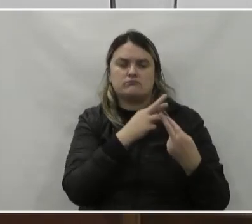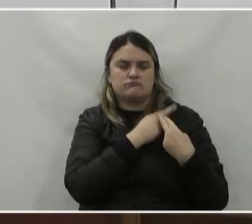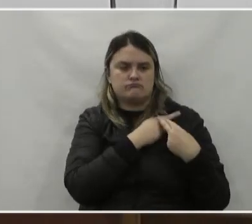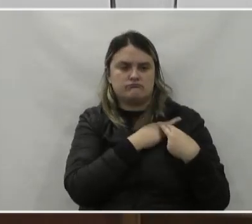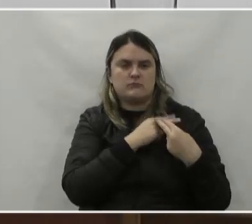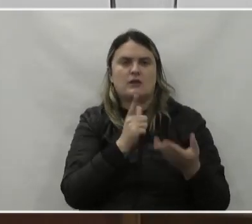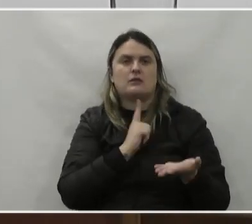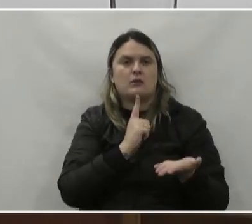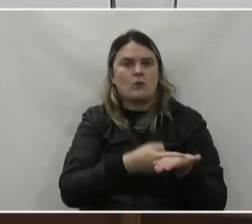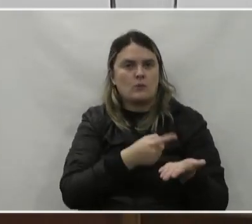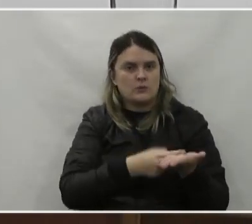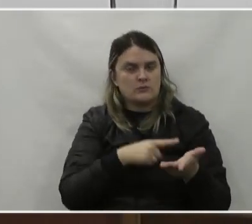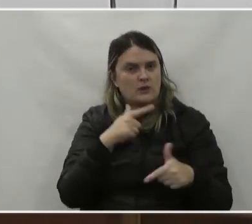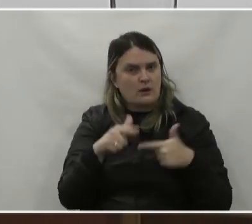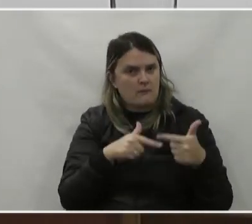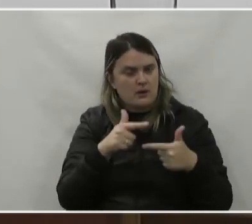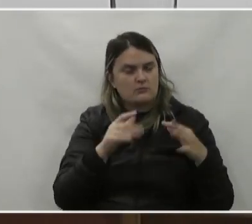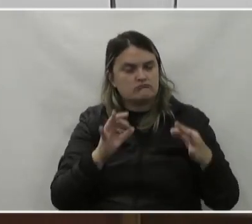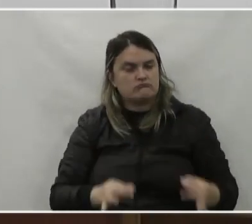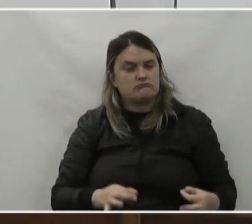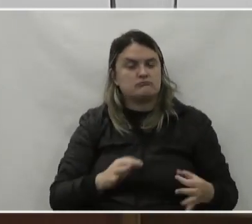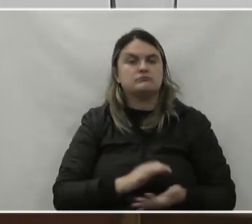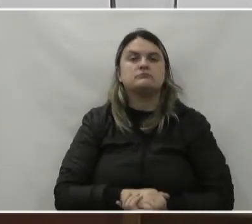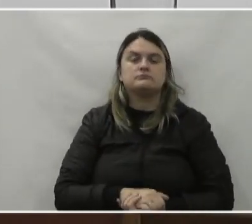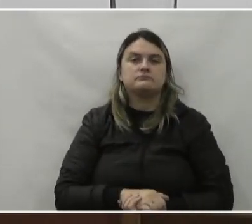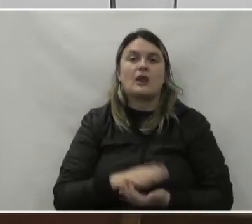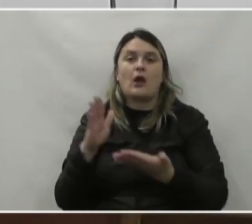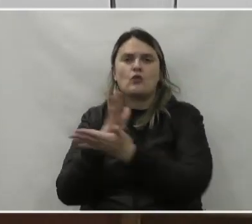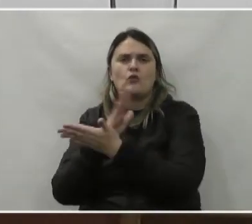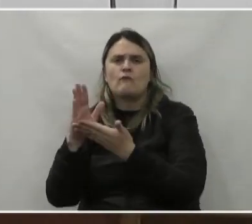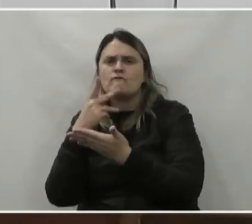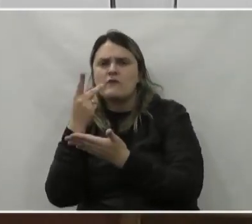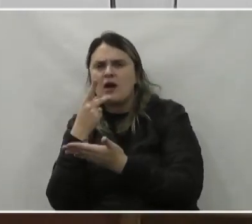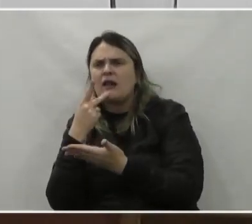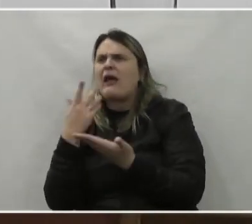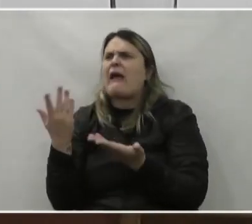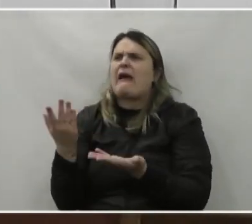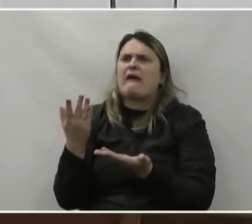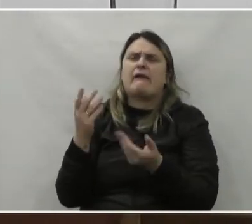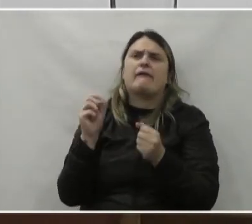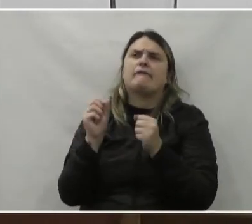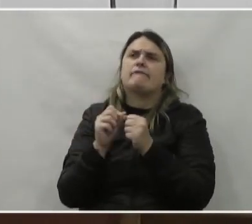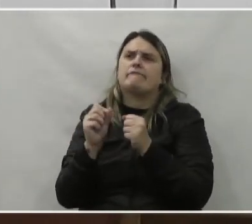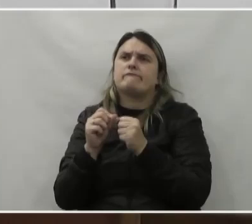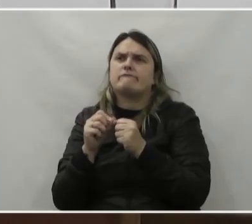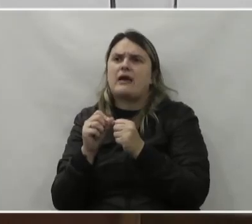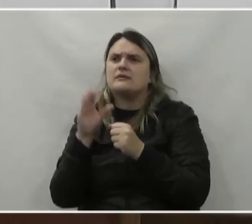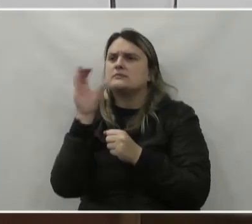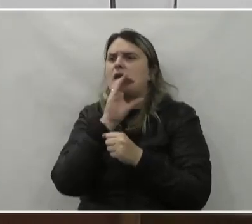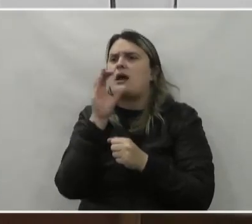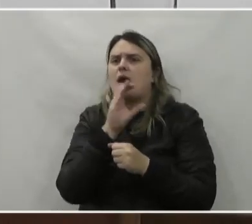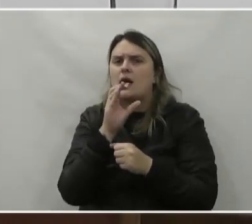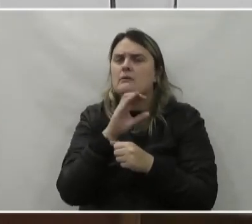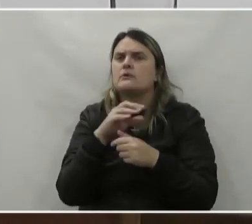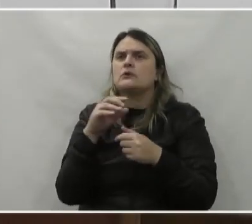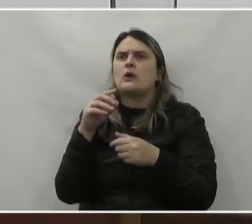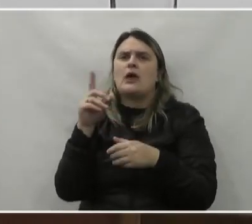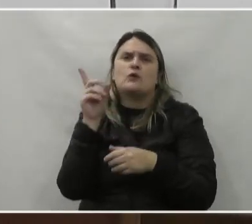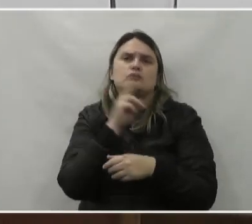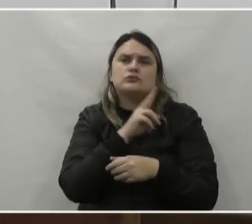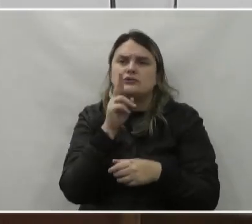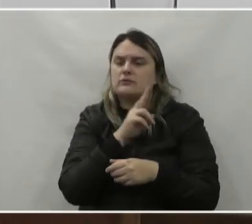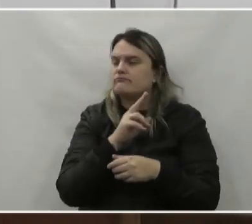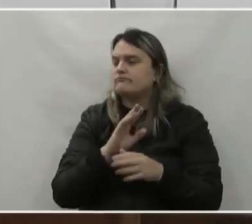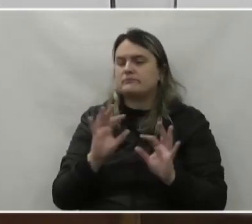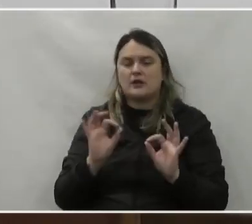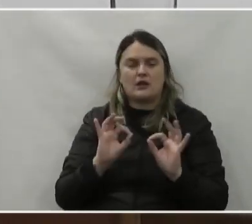pelo comprometimento que vocês tiveram realmente. Alguns falam por aí, estão fazendo a toca de caixa, estão fazendo com regime de urgência. Não